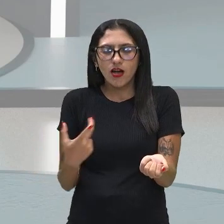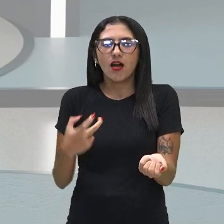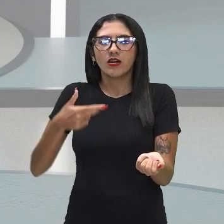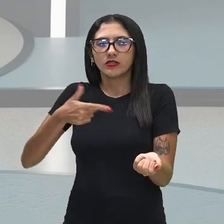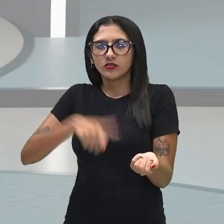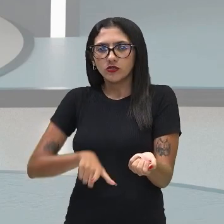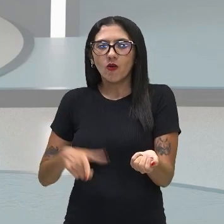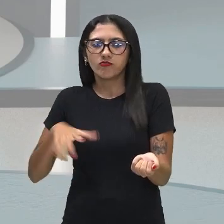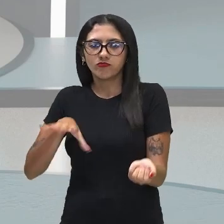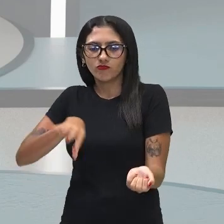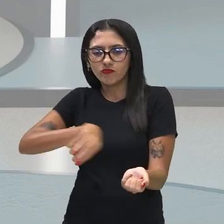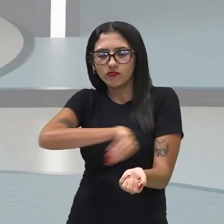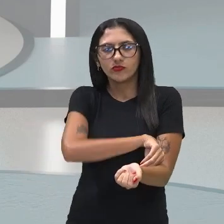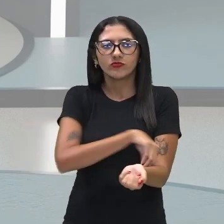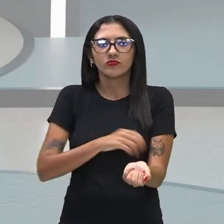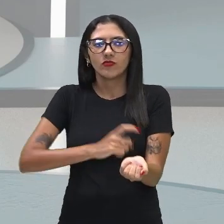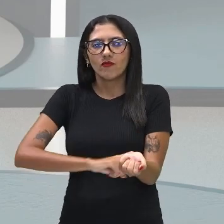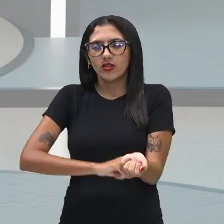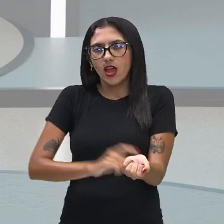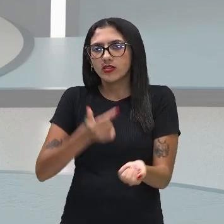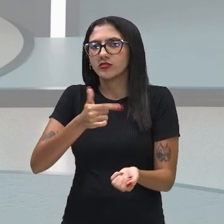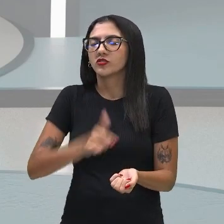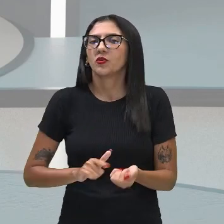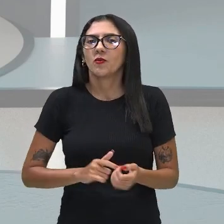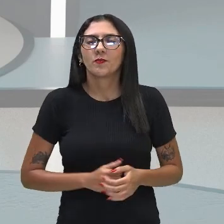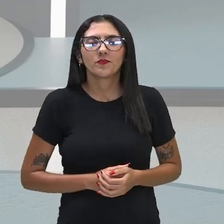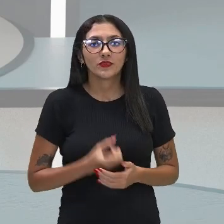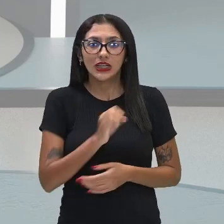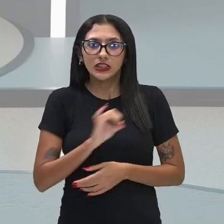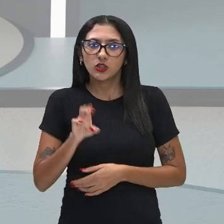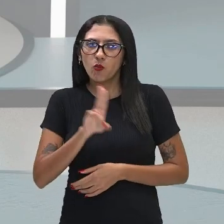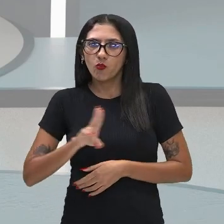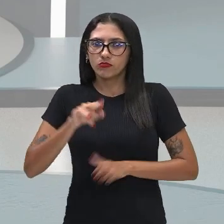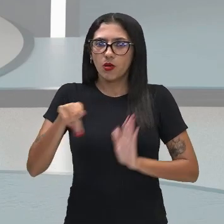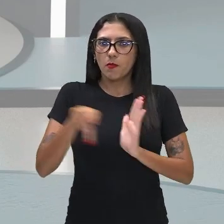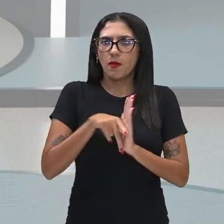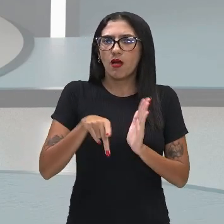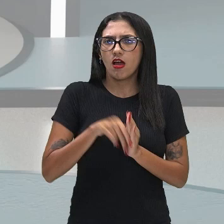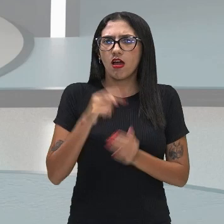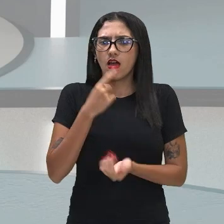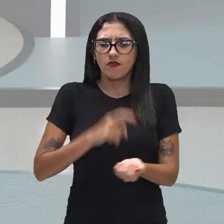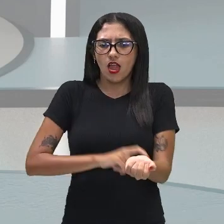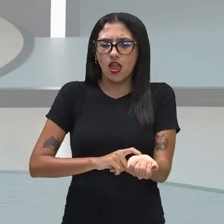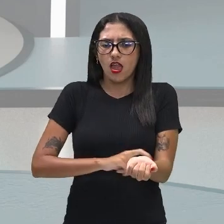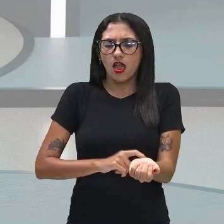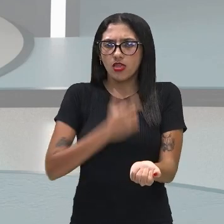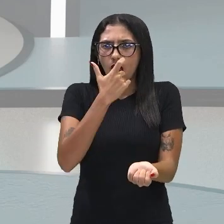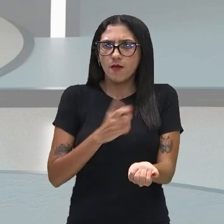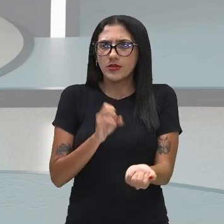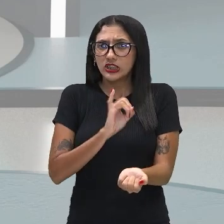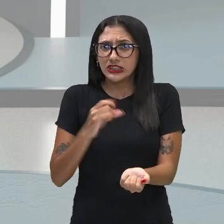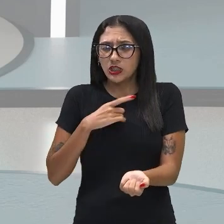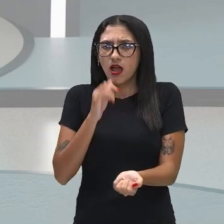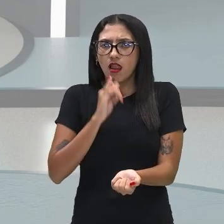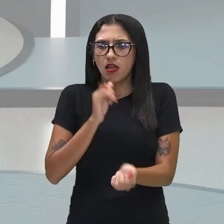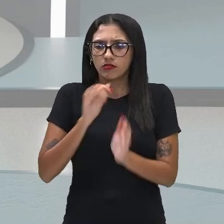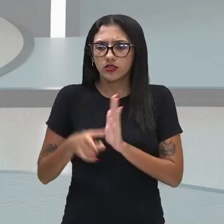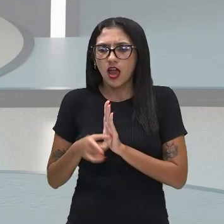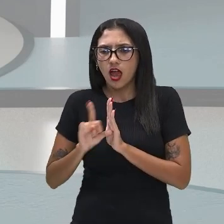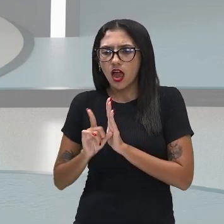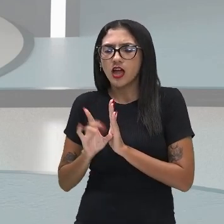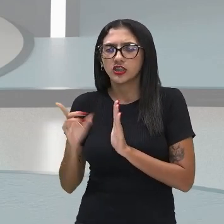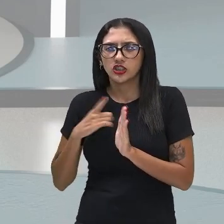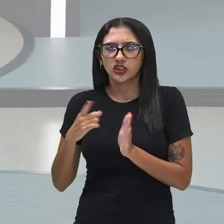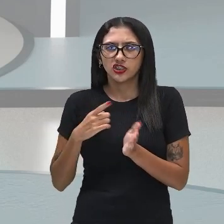Autóloga, né? Se feita com o sangue do próprio atleta, colhido com antecedência. Então, o que ele faz? Ele colhe